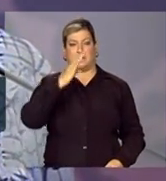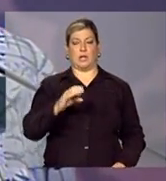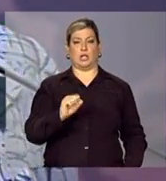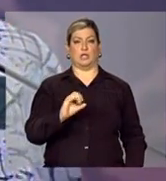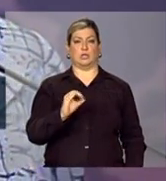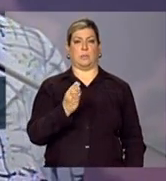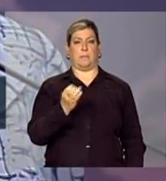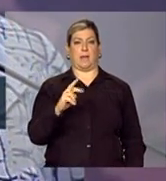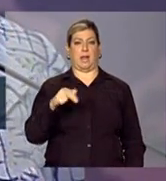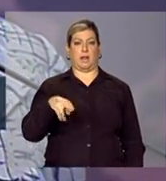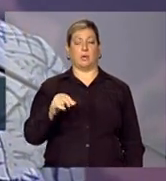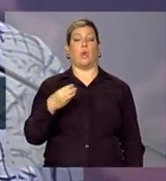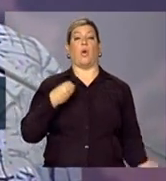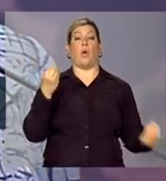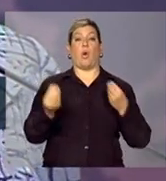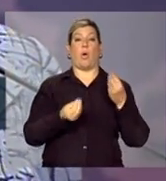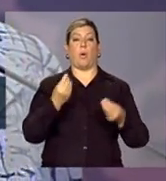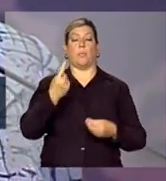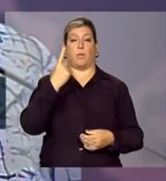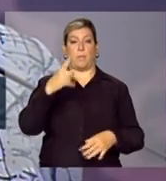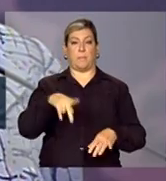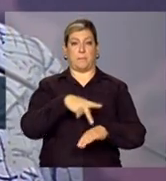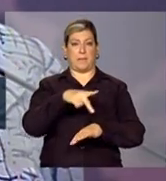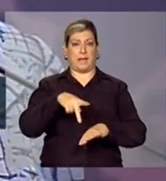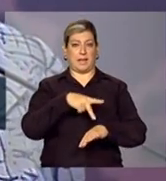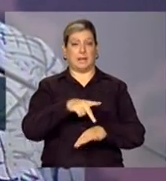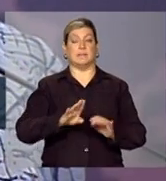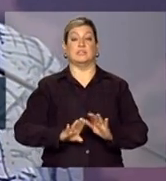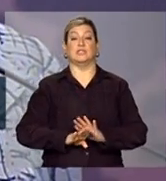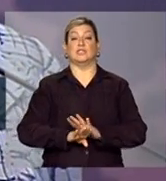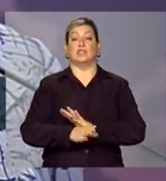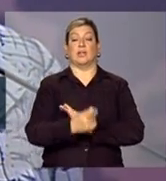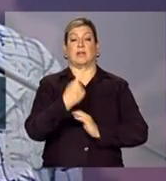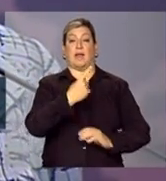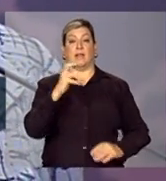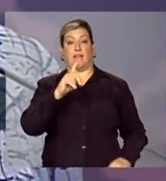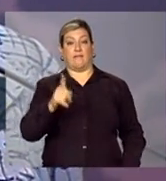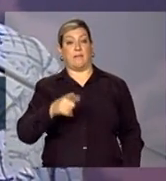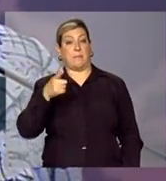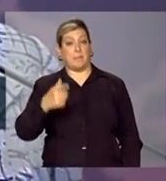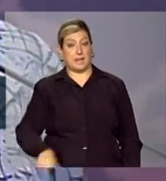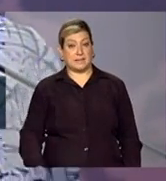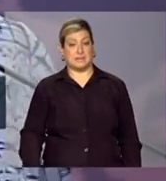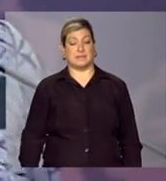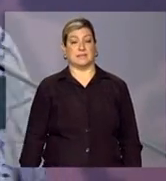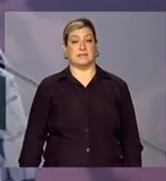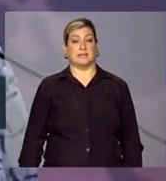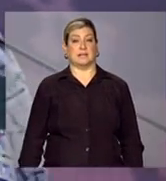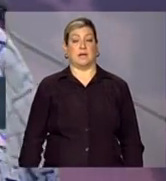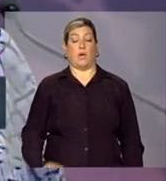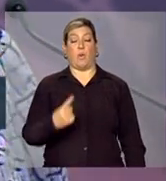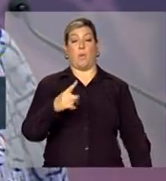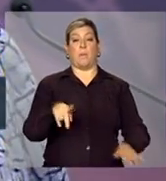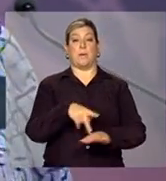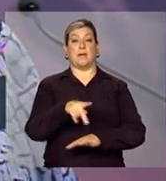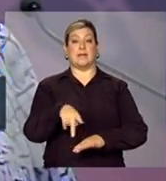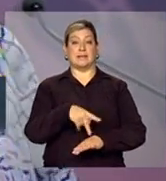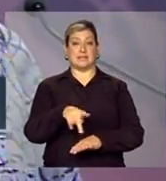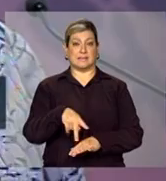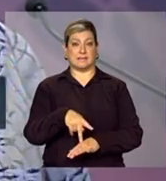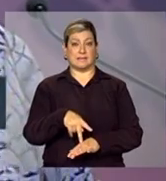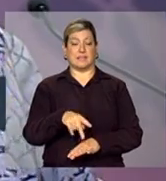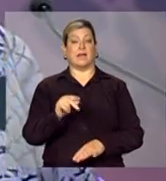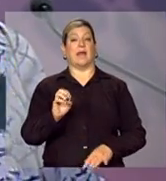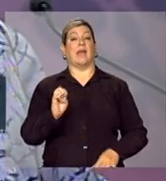como um país que se torna cada vez mais um país que